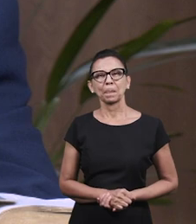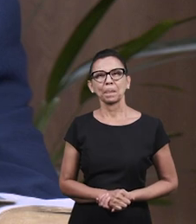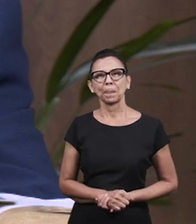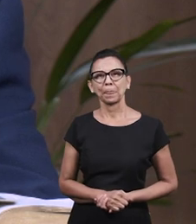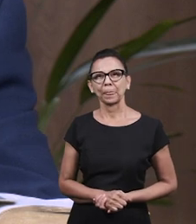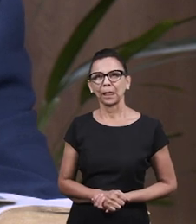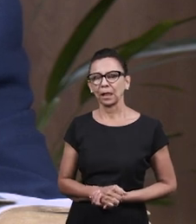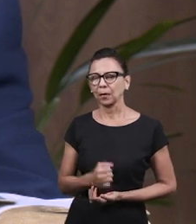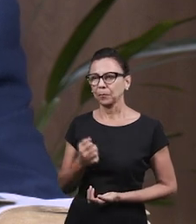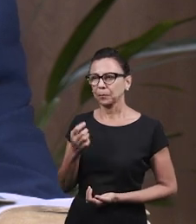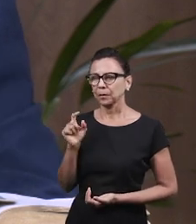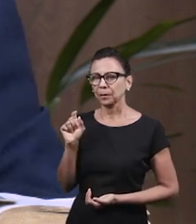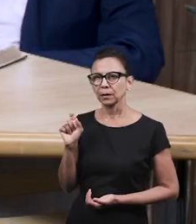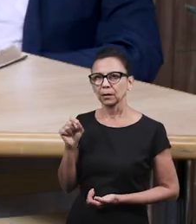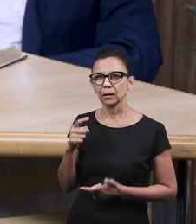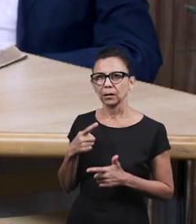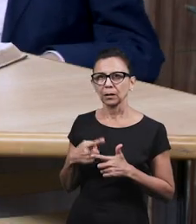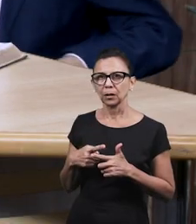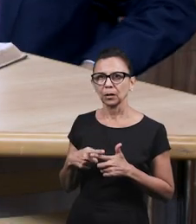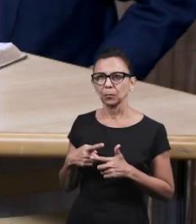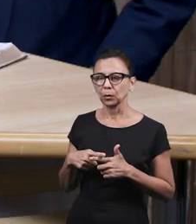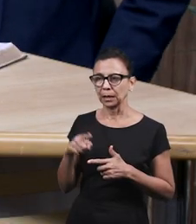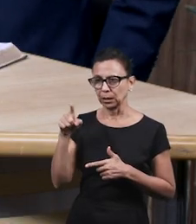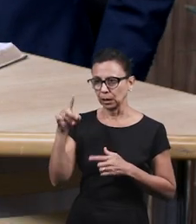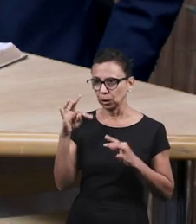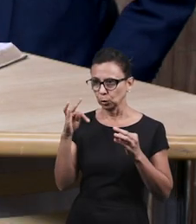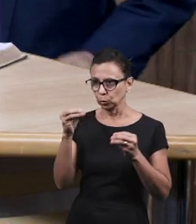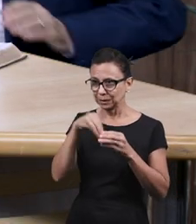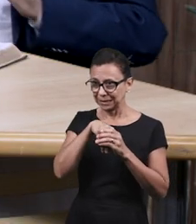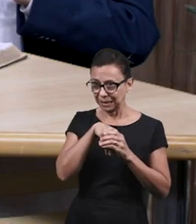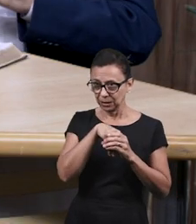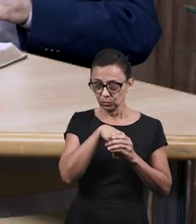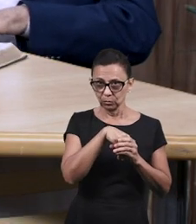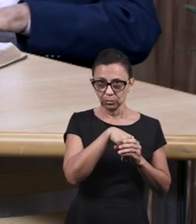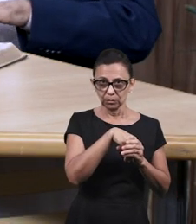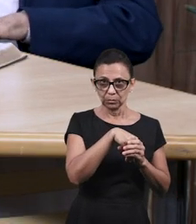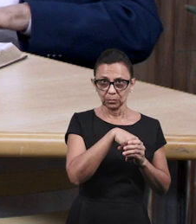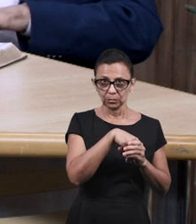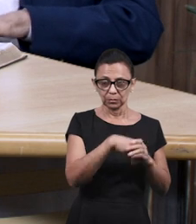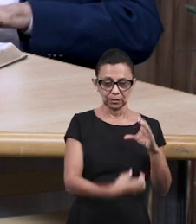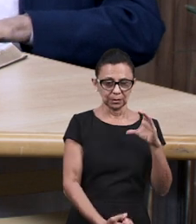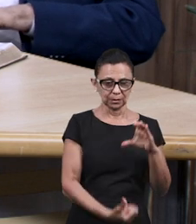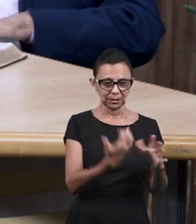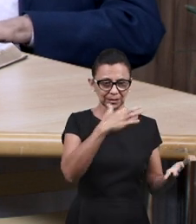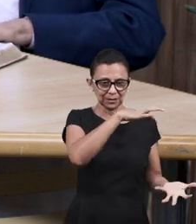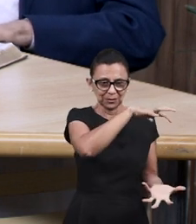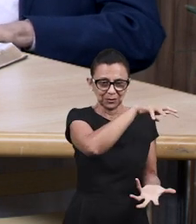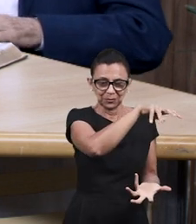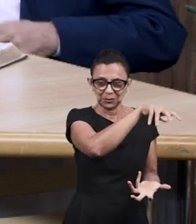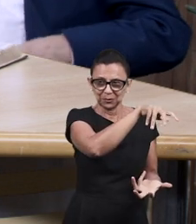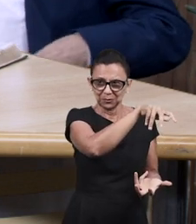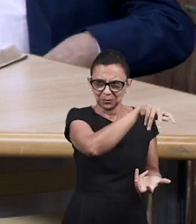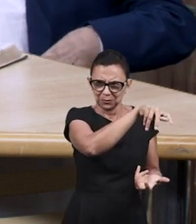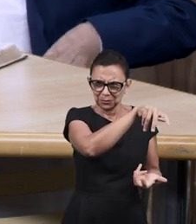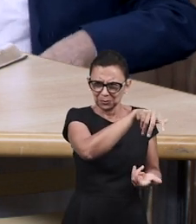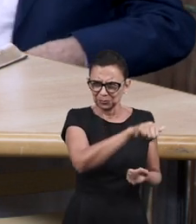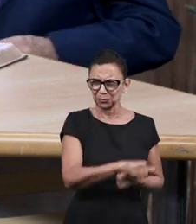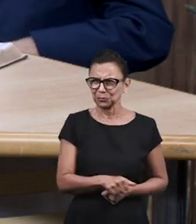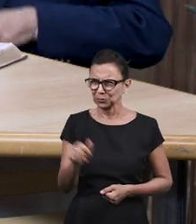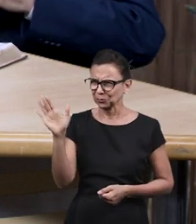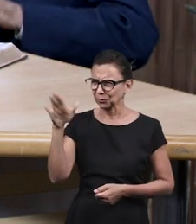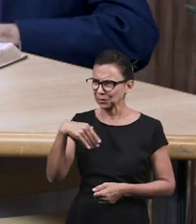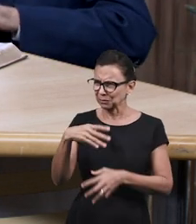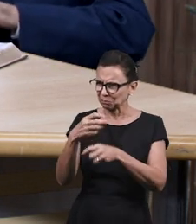nós fizemos aqui... Porque essa abordagem que você fez ainda foi da obra criadora, Nós estamos na obra criadora. Nós estamos na engenharia ainda, nós estamos